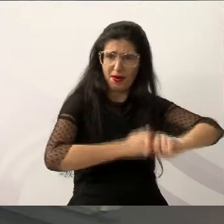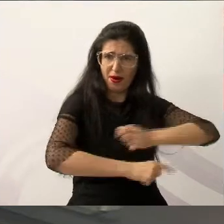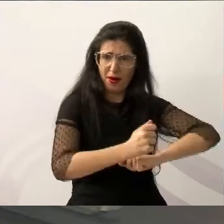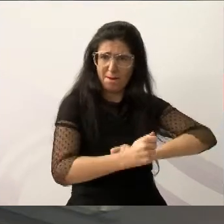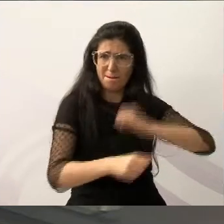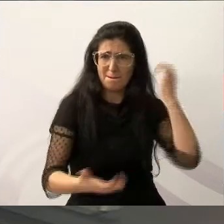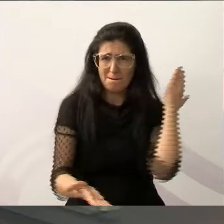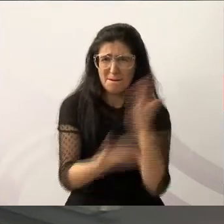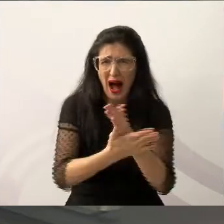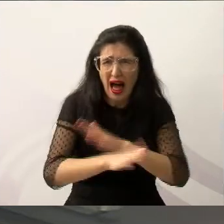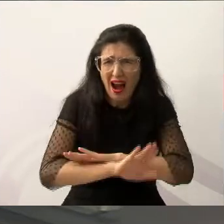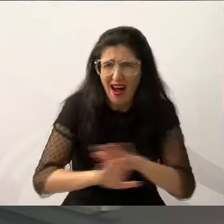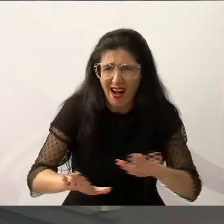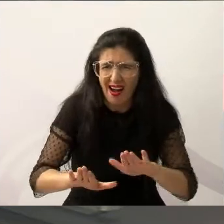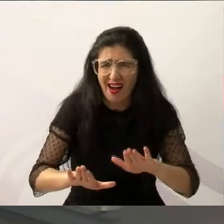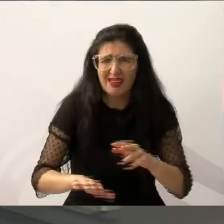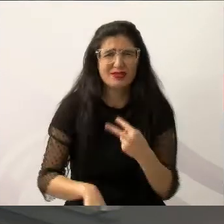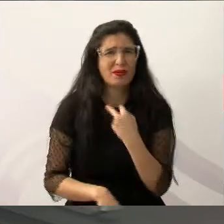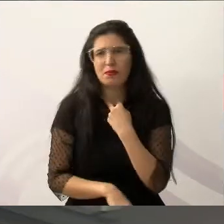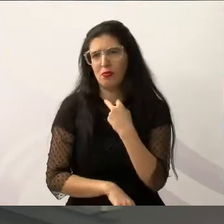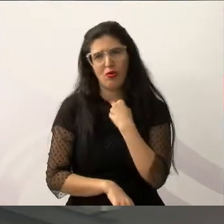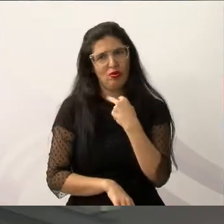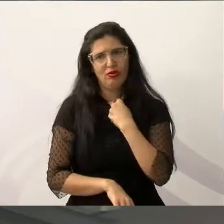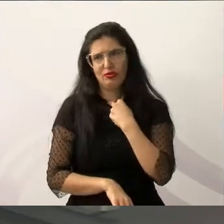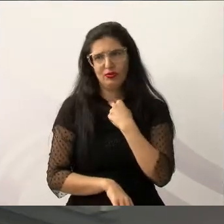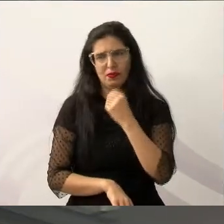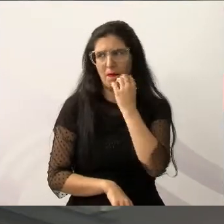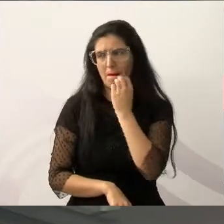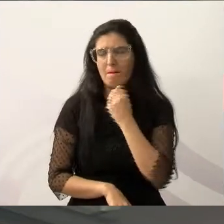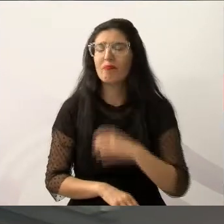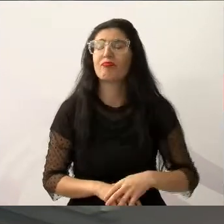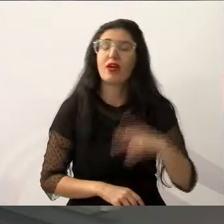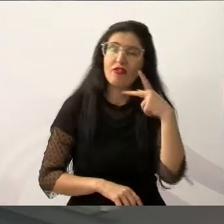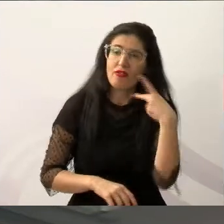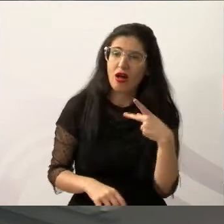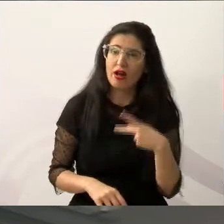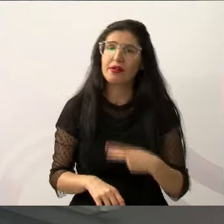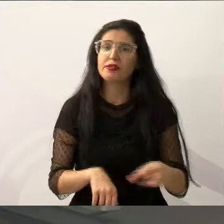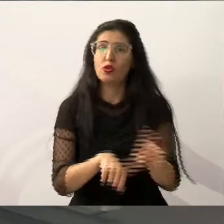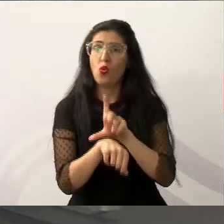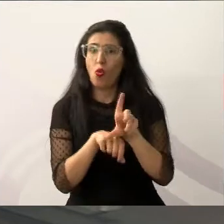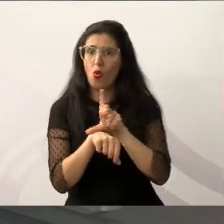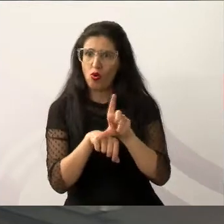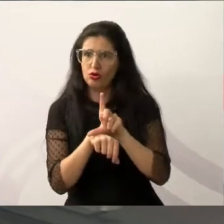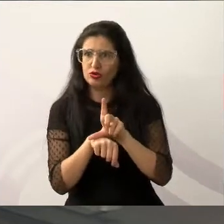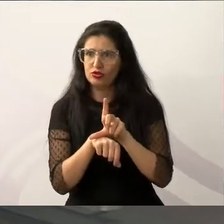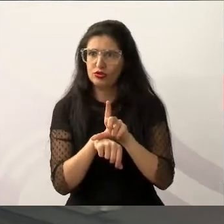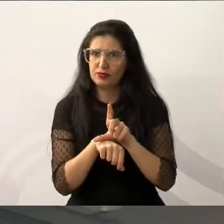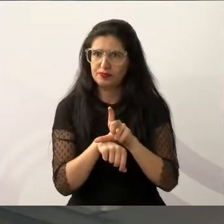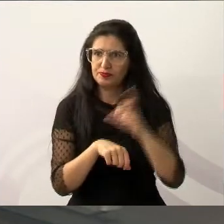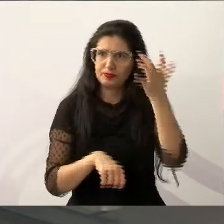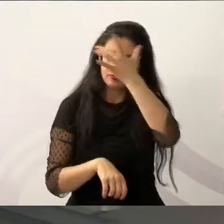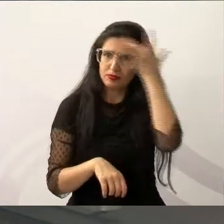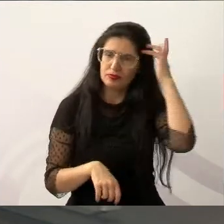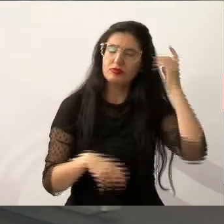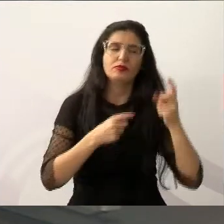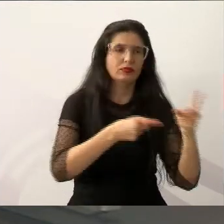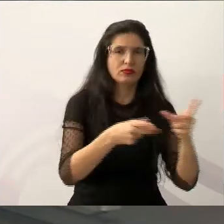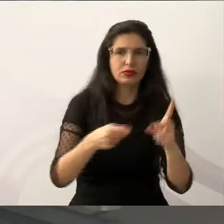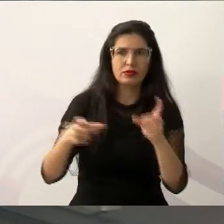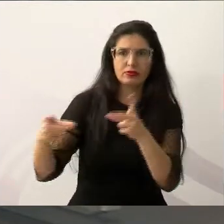Então, eu quero dizer aqui o quê? Que os comerciantes já deram a sua contribuição. Os comerciantes